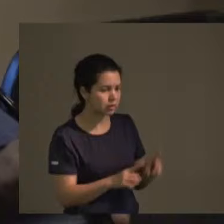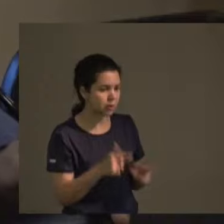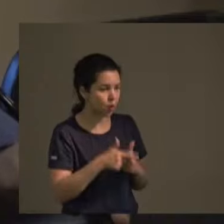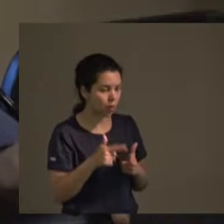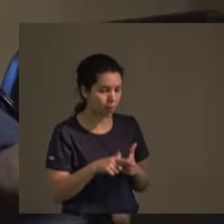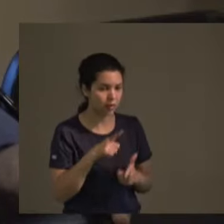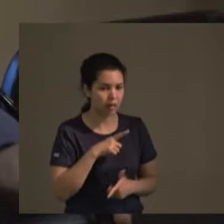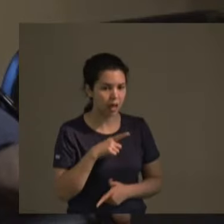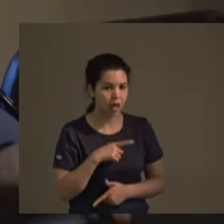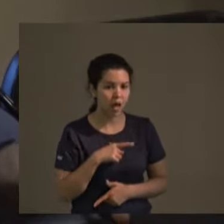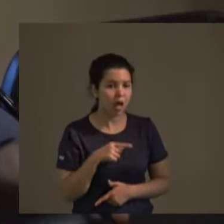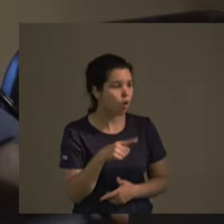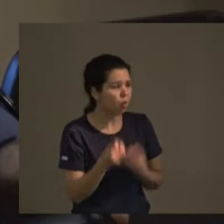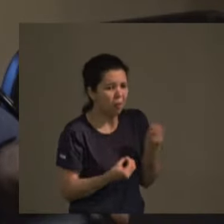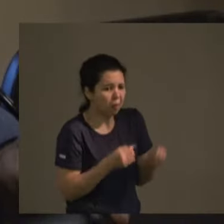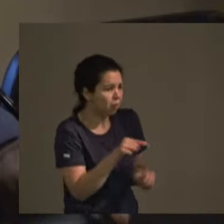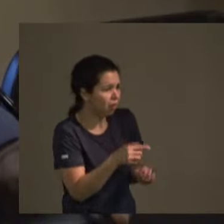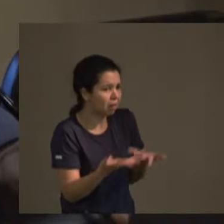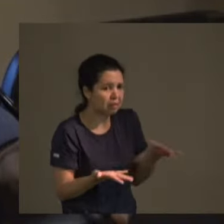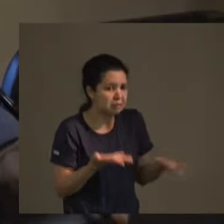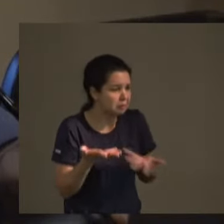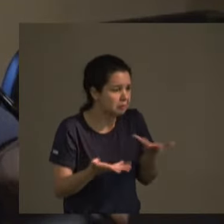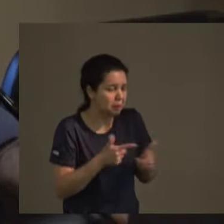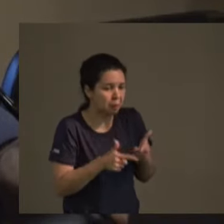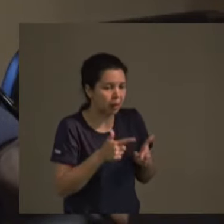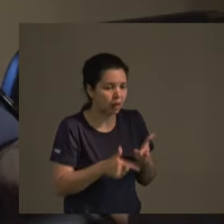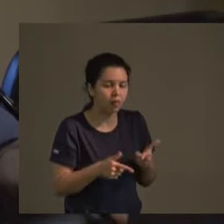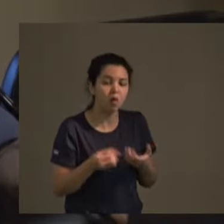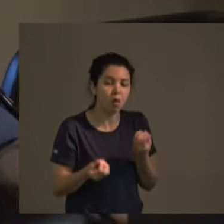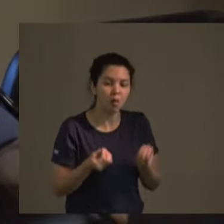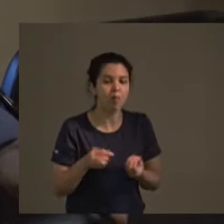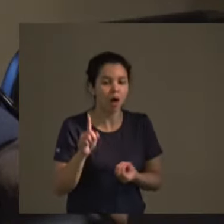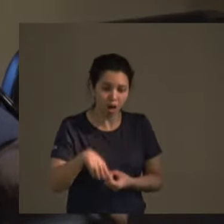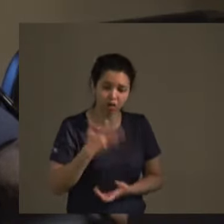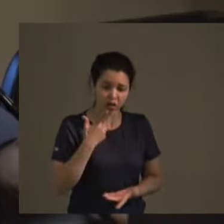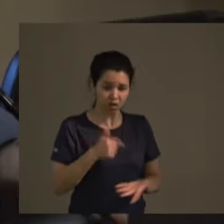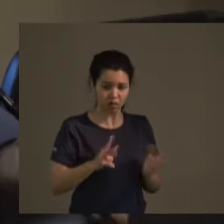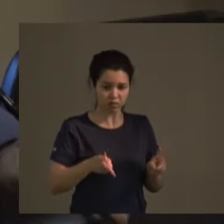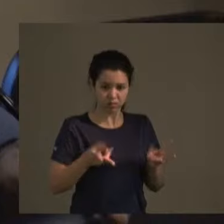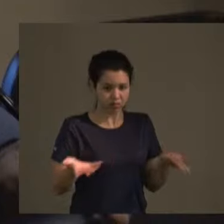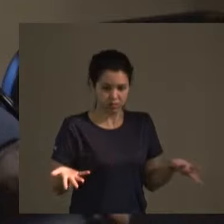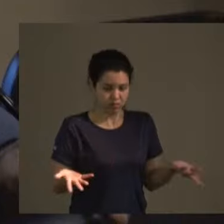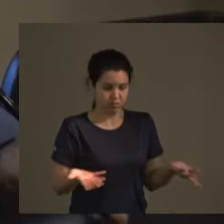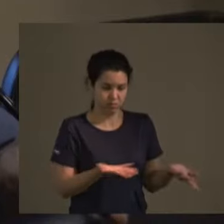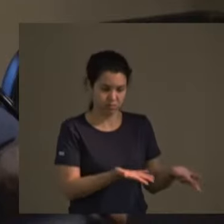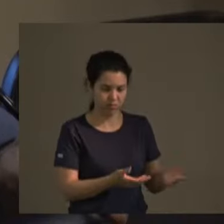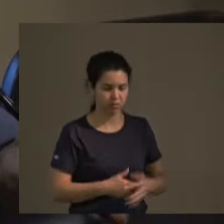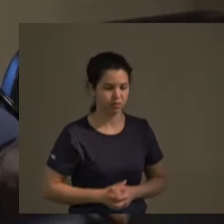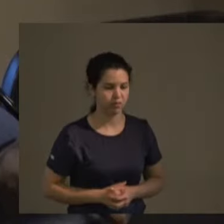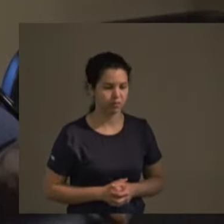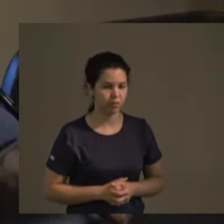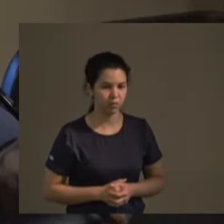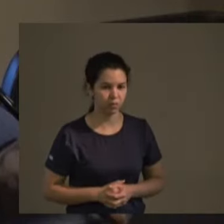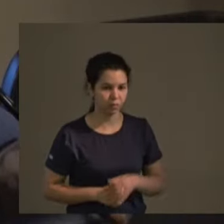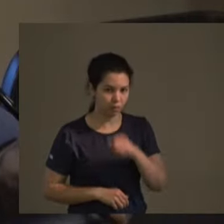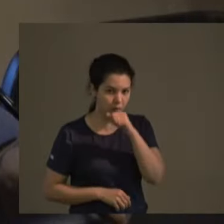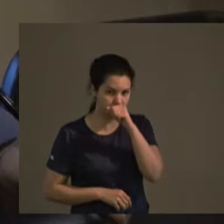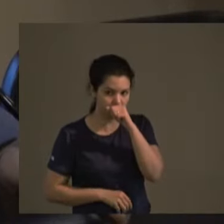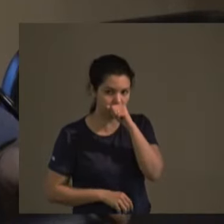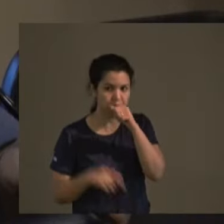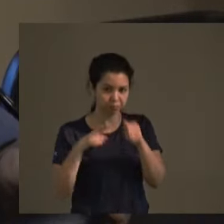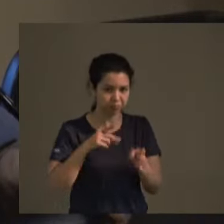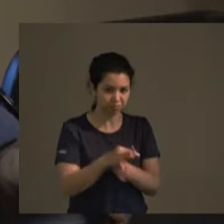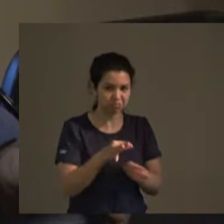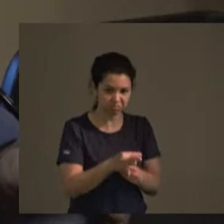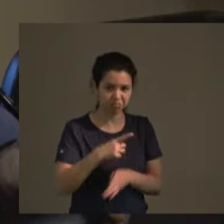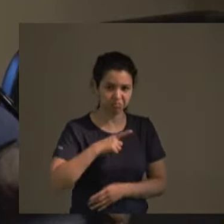digo, trato feito criança. Porque ele não sabe disso, não, tem que dizer. Tem algum conselheiro que está lá aqui? Tem não, tá